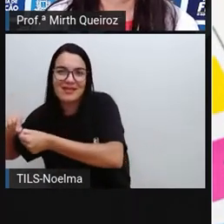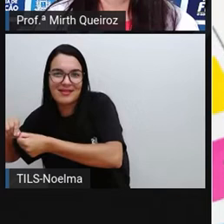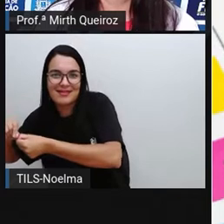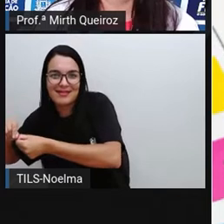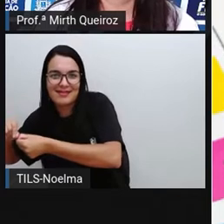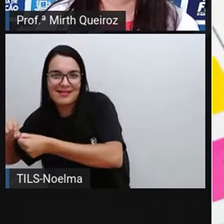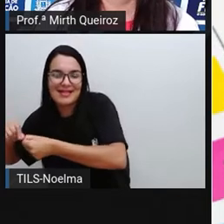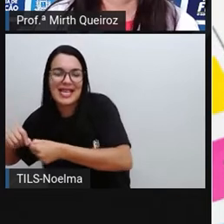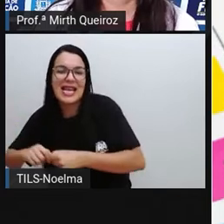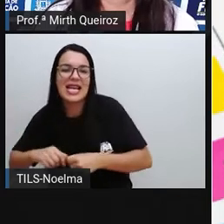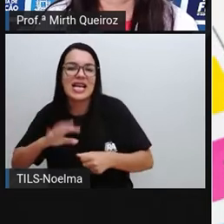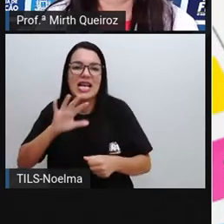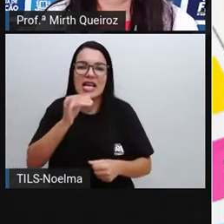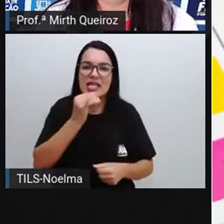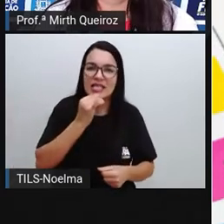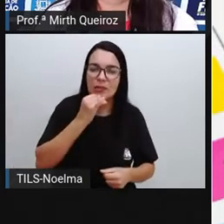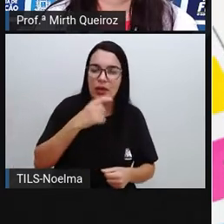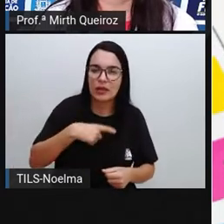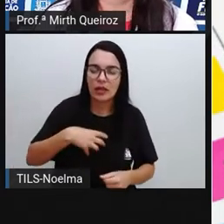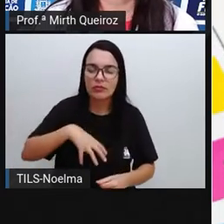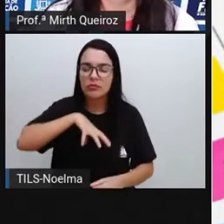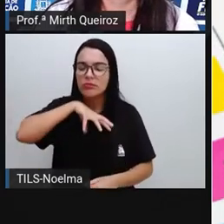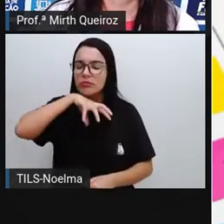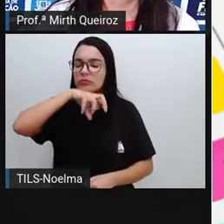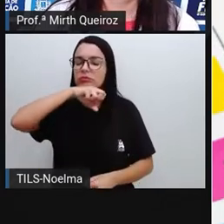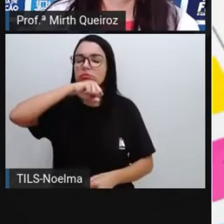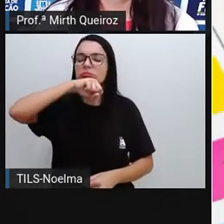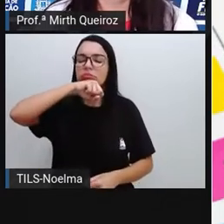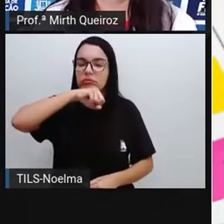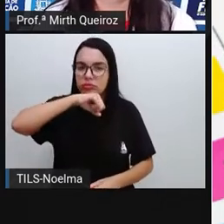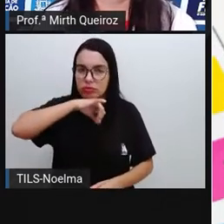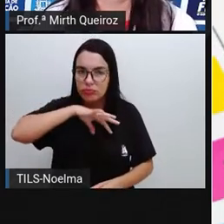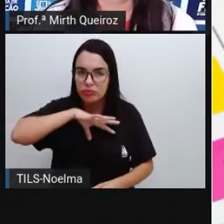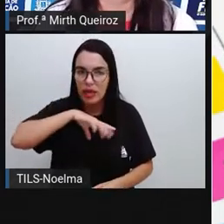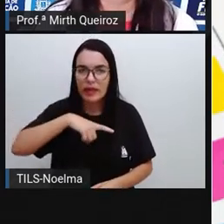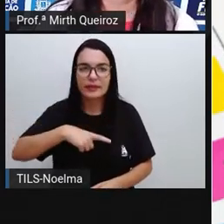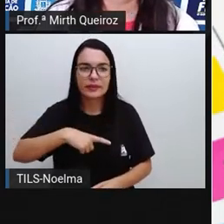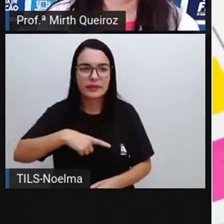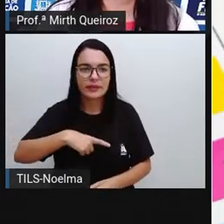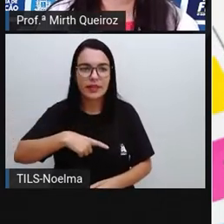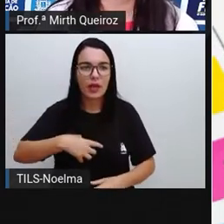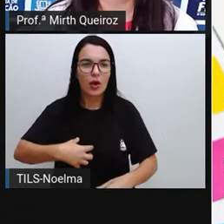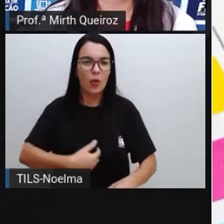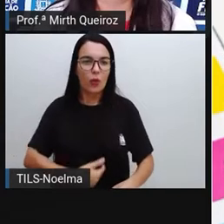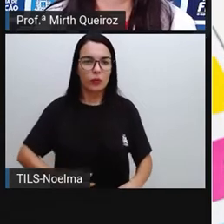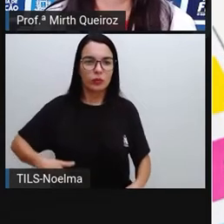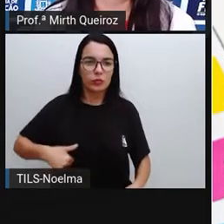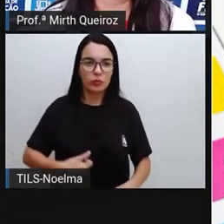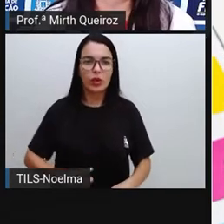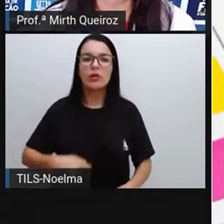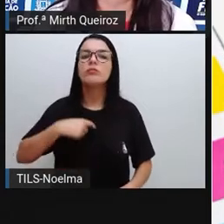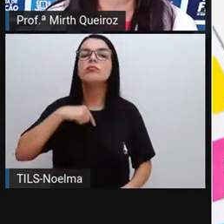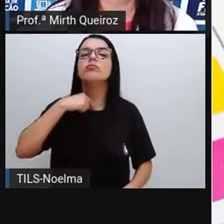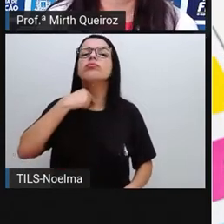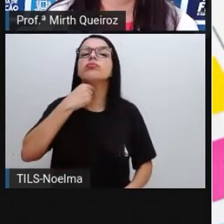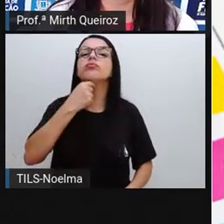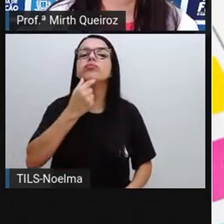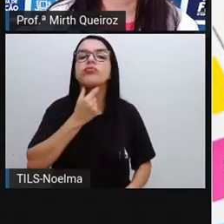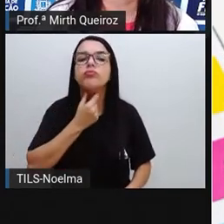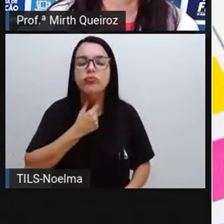digestório, que eu sei que tem a faringe, que tem o esôfago, que tem o estômago, o intestino delgado, o